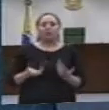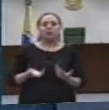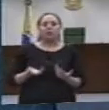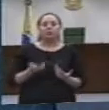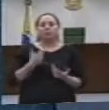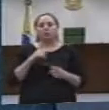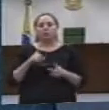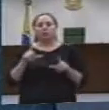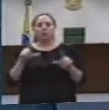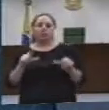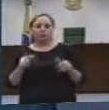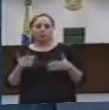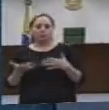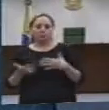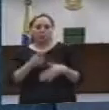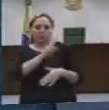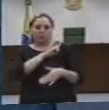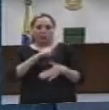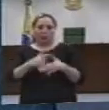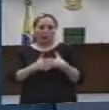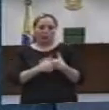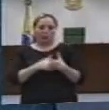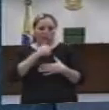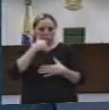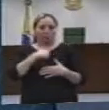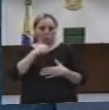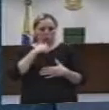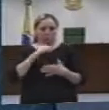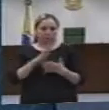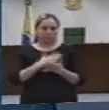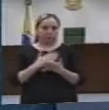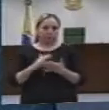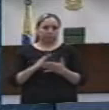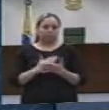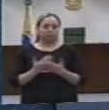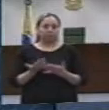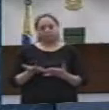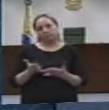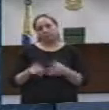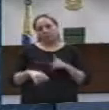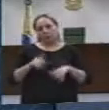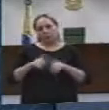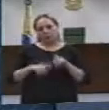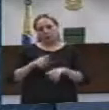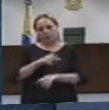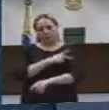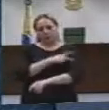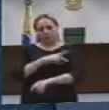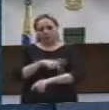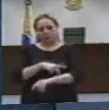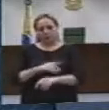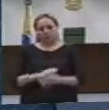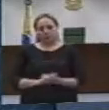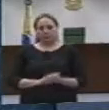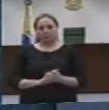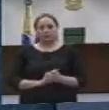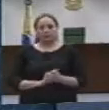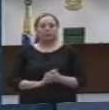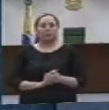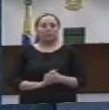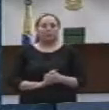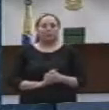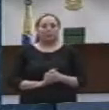papel das mulheres e em muitos casos no material pedagógico bom então